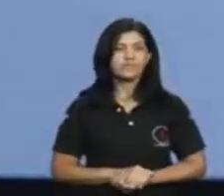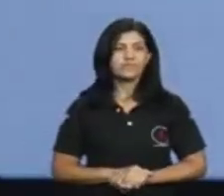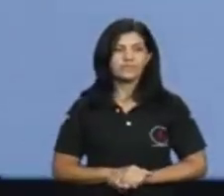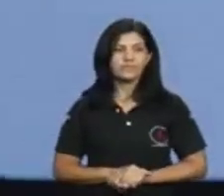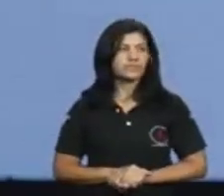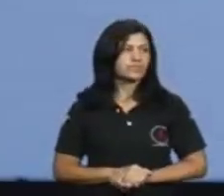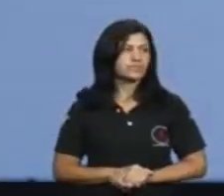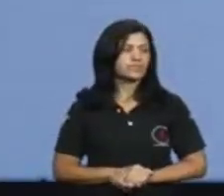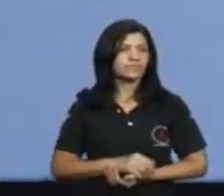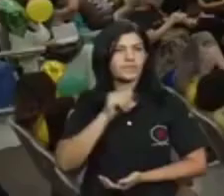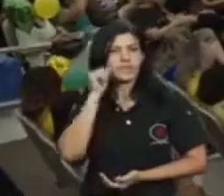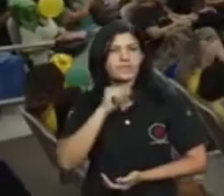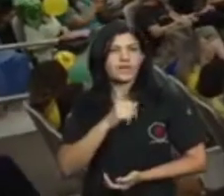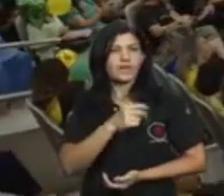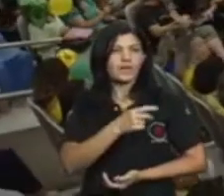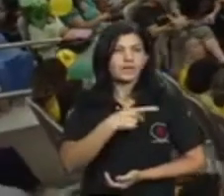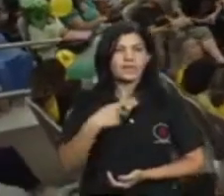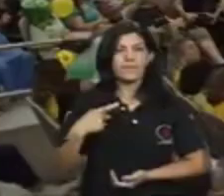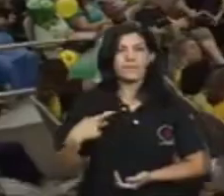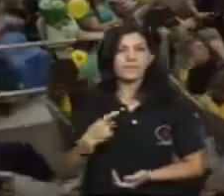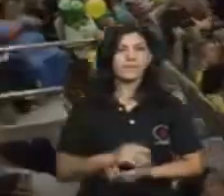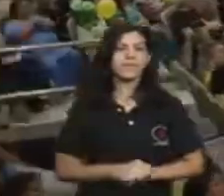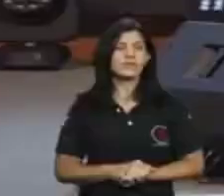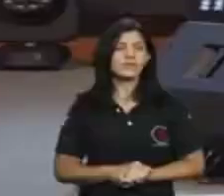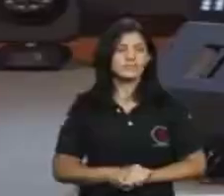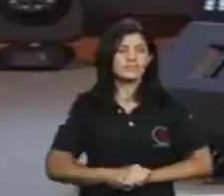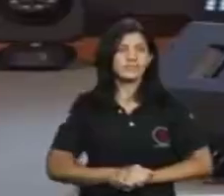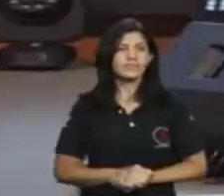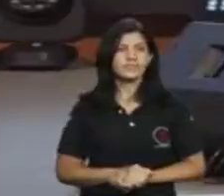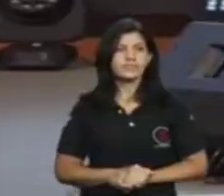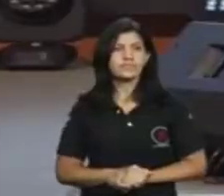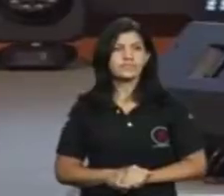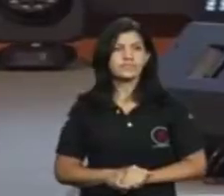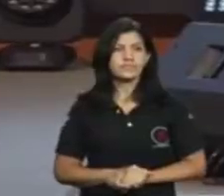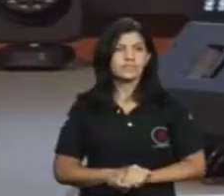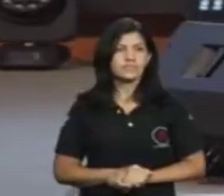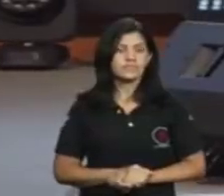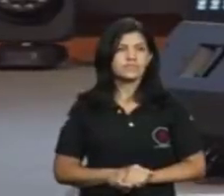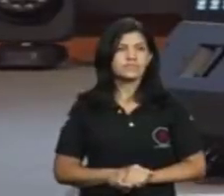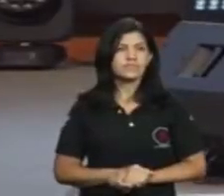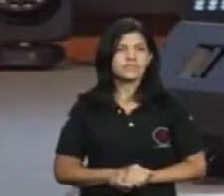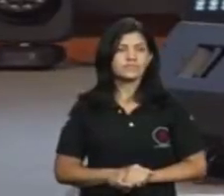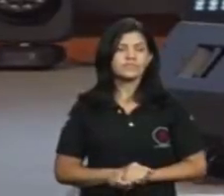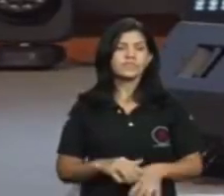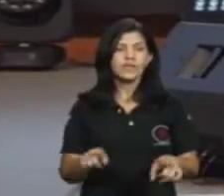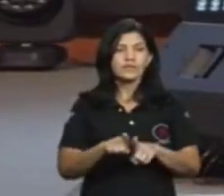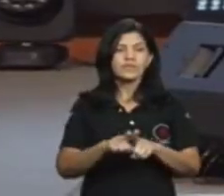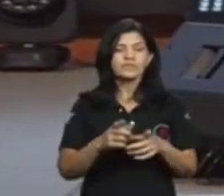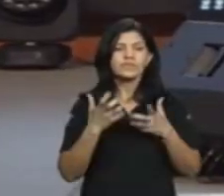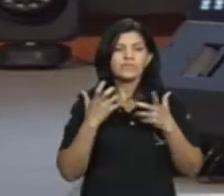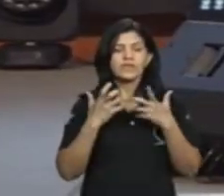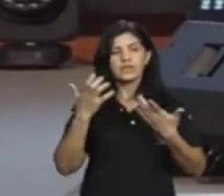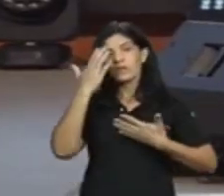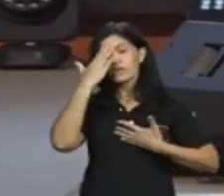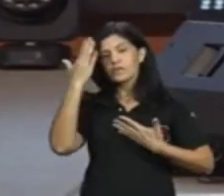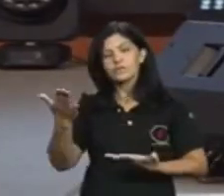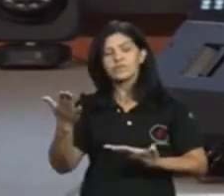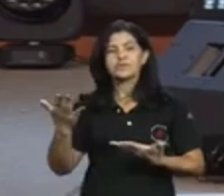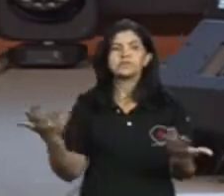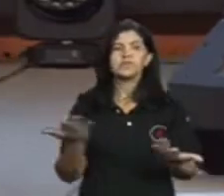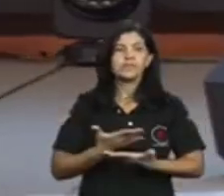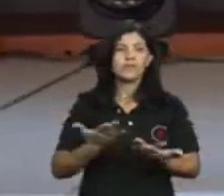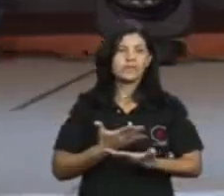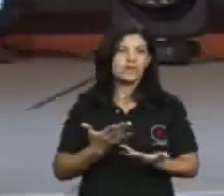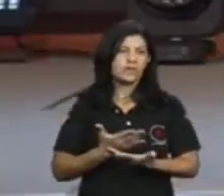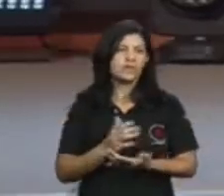Pastora, a Damaris, ela foi para um podcast com a Bruna Carla e eu também quero te agradecer, porque hoje ela é